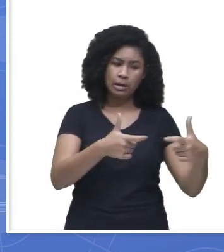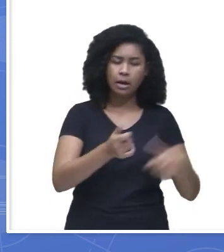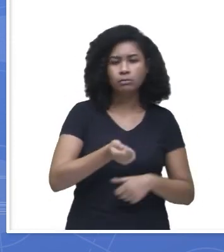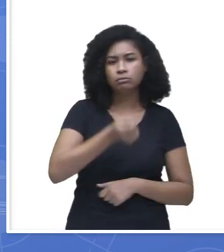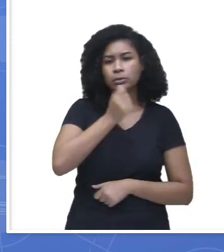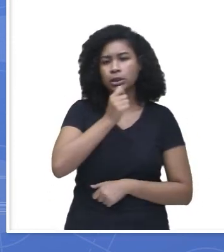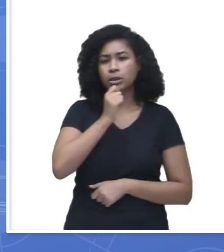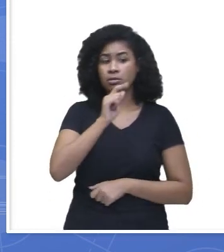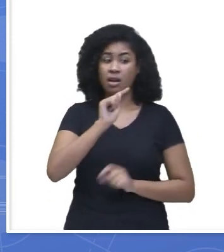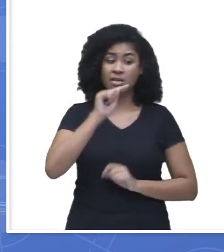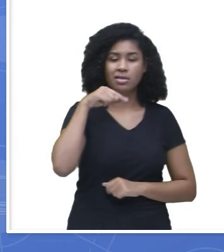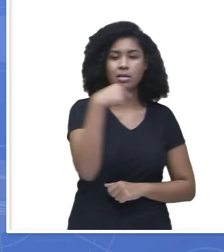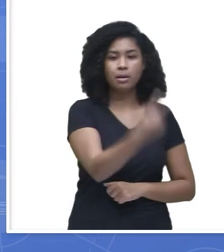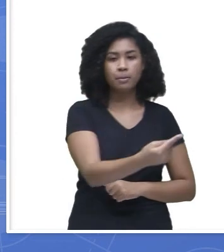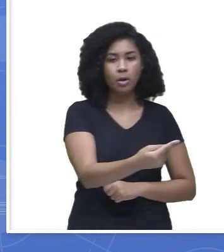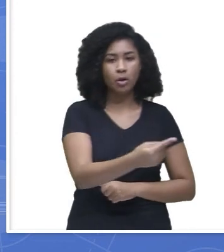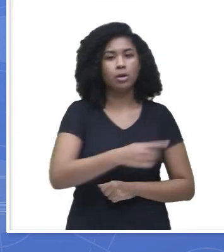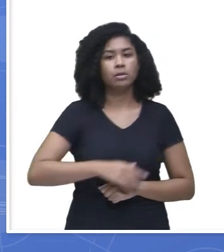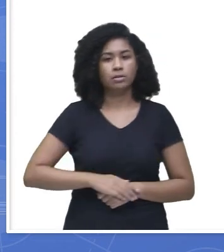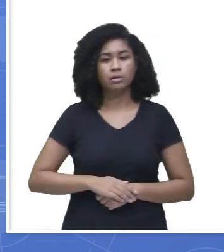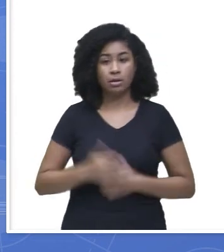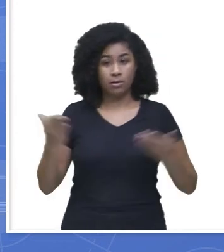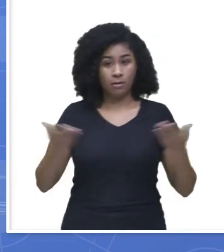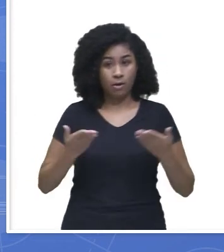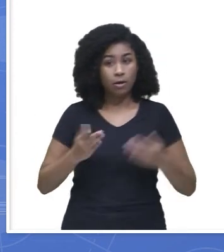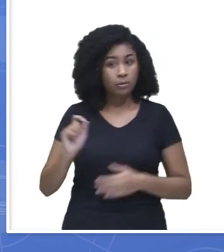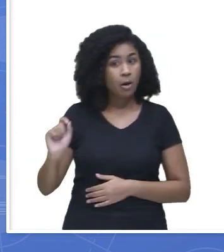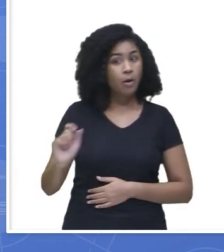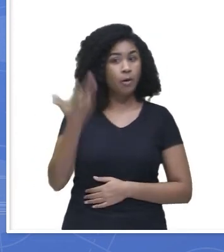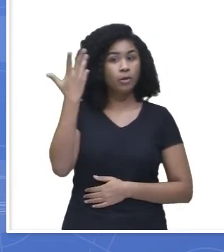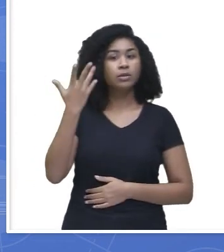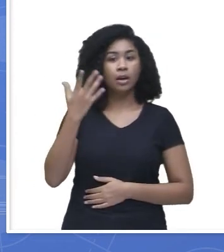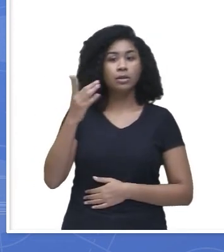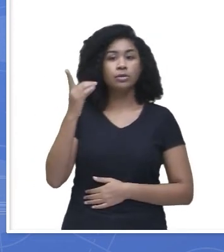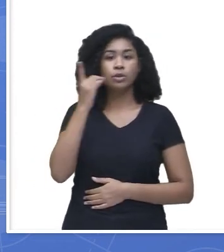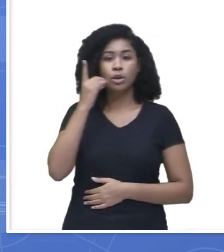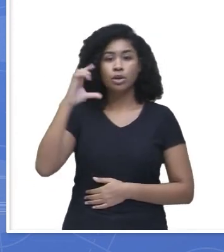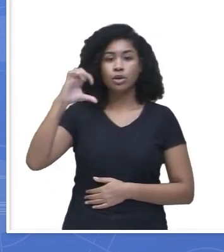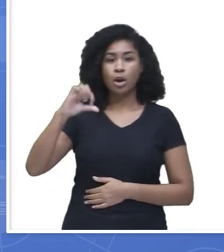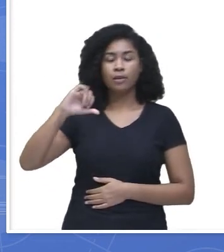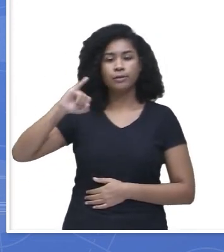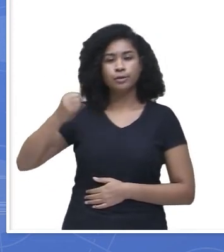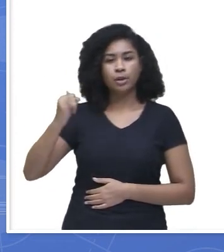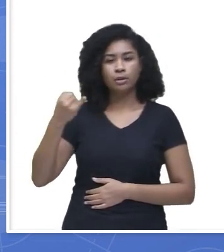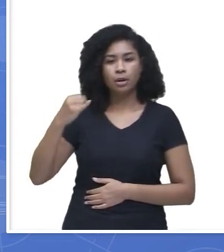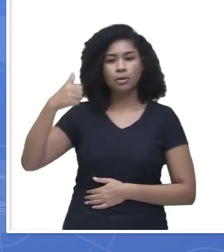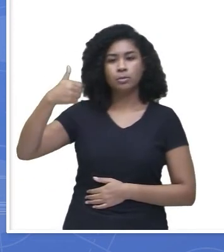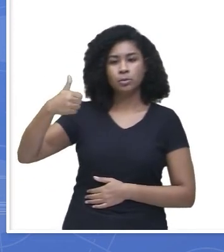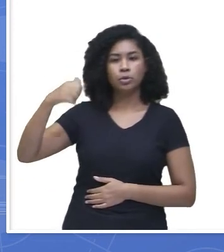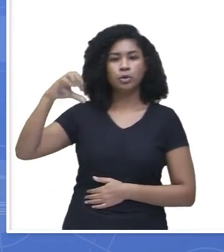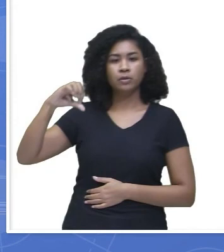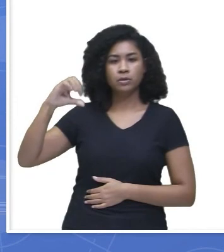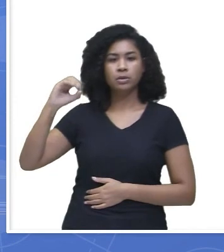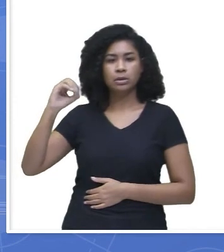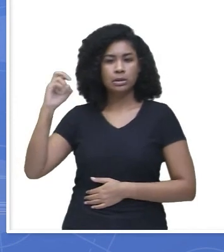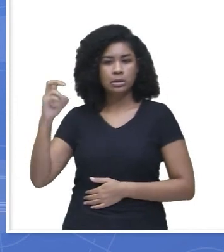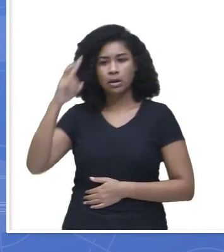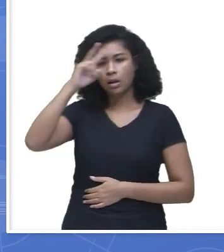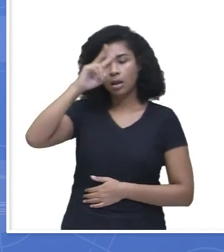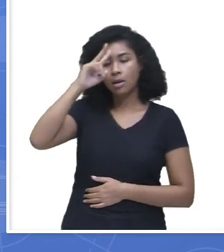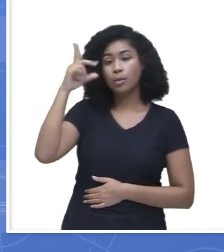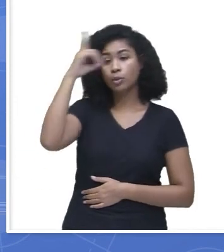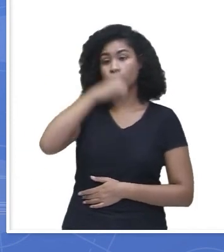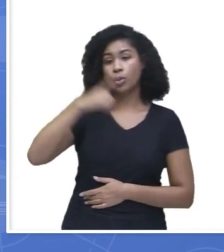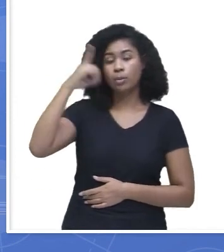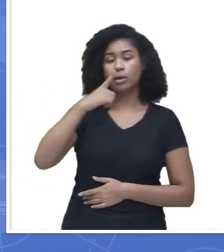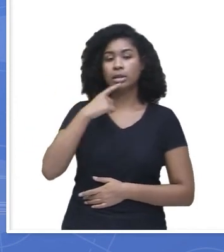fechar depois, tá bom? Quem vai acontecer lá em 9 de janeiro de 1905, o Domingo Sangrento. Vocês lembram dele?